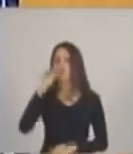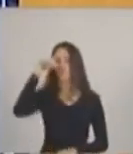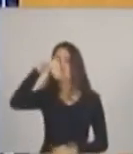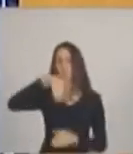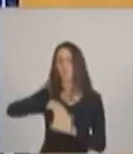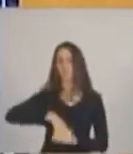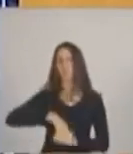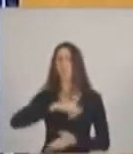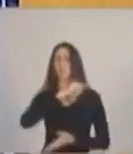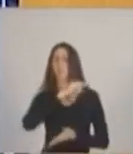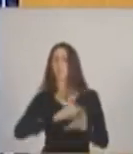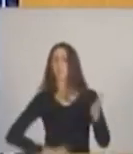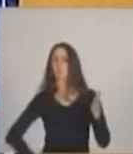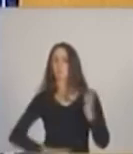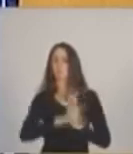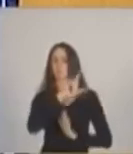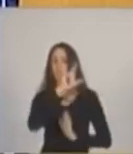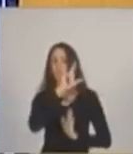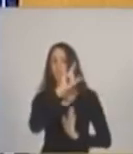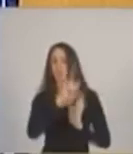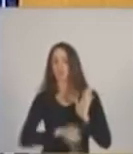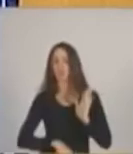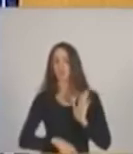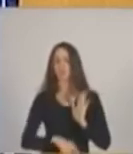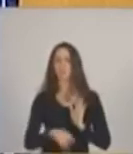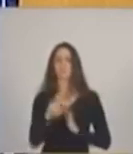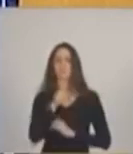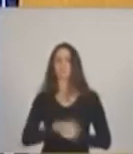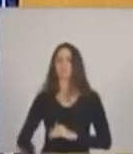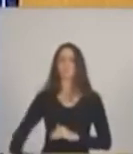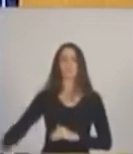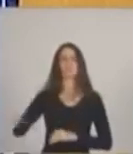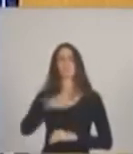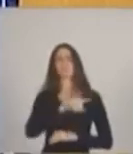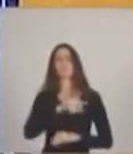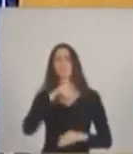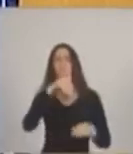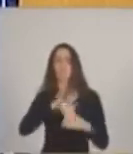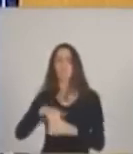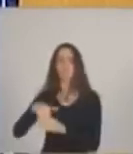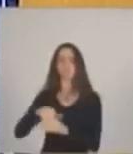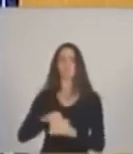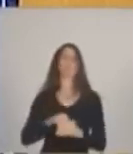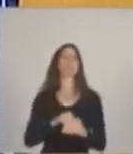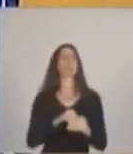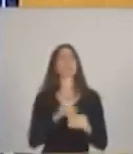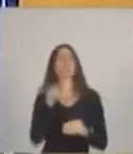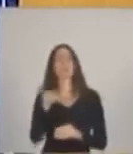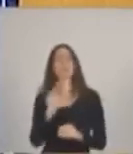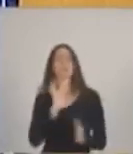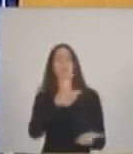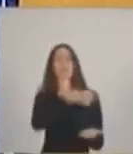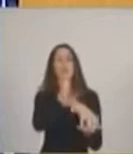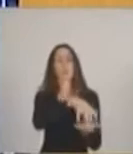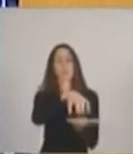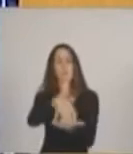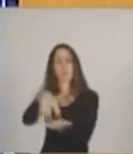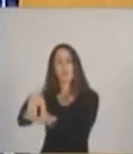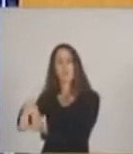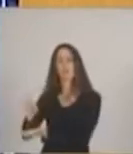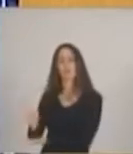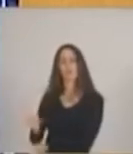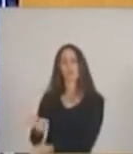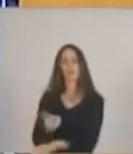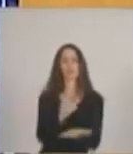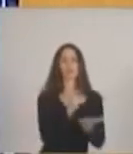voltamos um mérito, que todos nós somos altamente favoráveis de que as comarcas permaneçam funcionando,